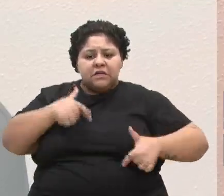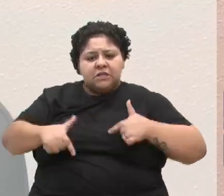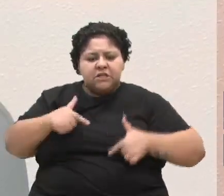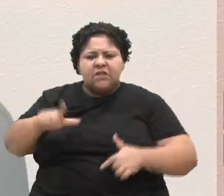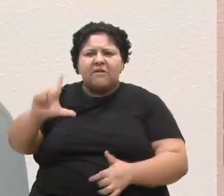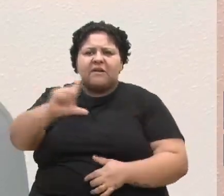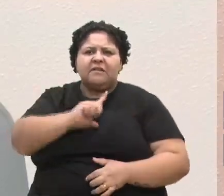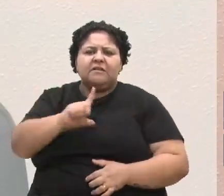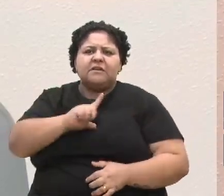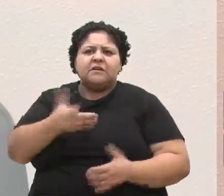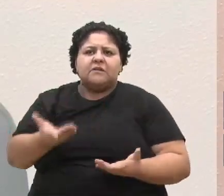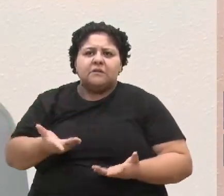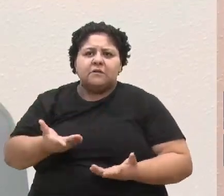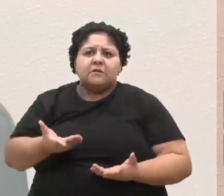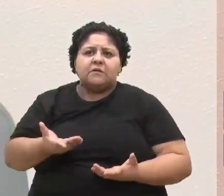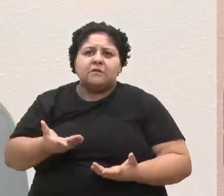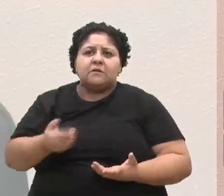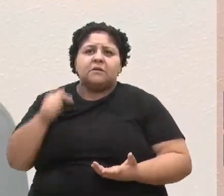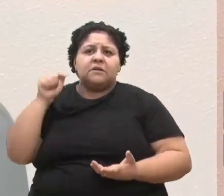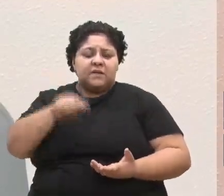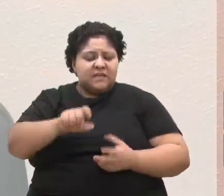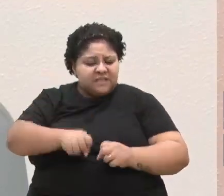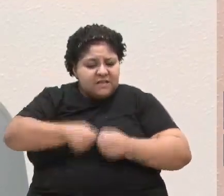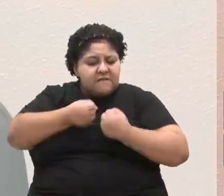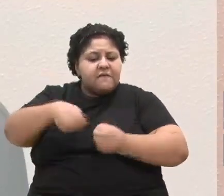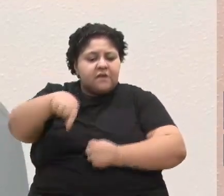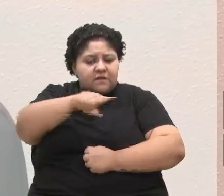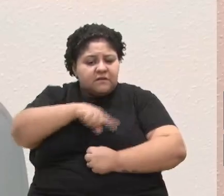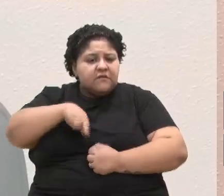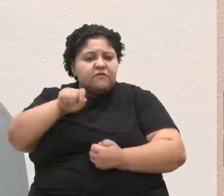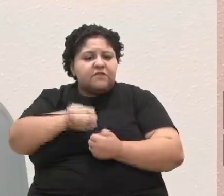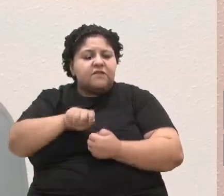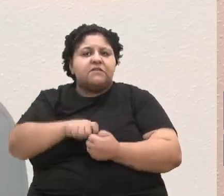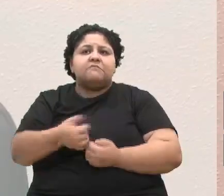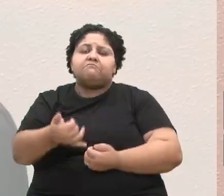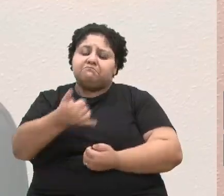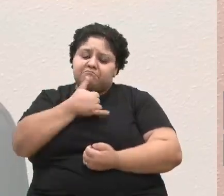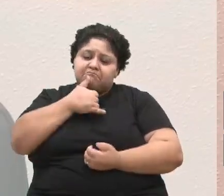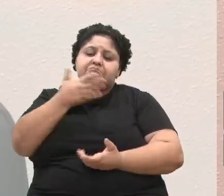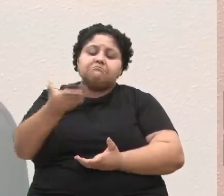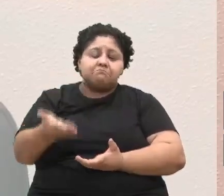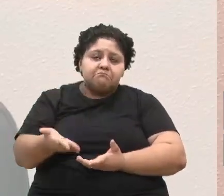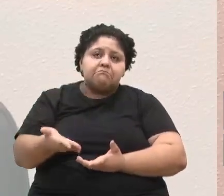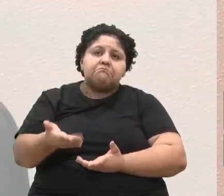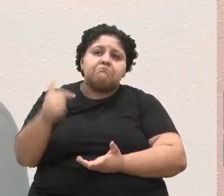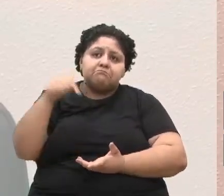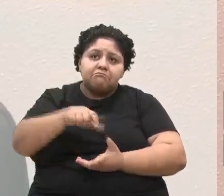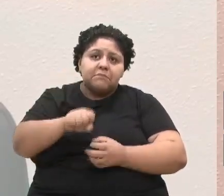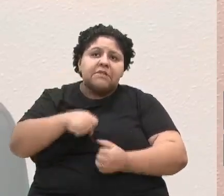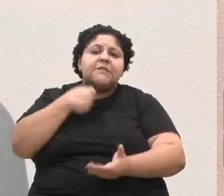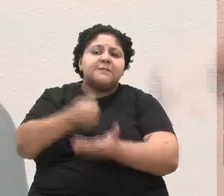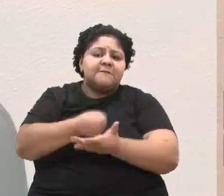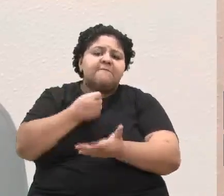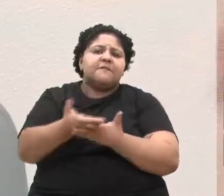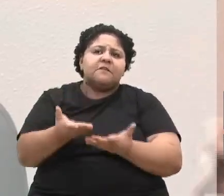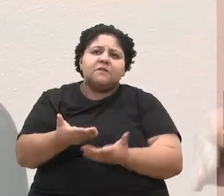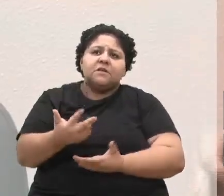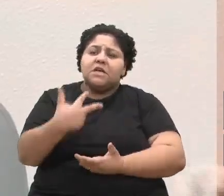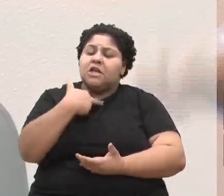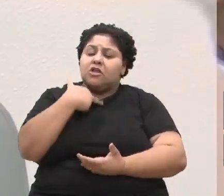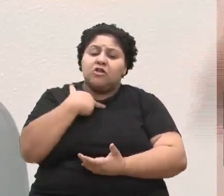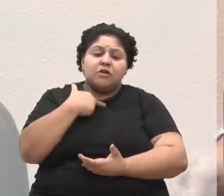ter? Então é essa a defesa que vocês fazem, infelizmente. Essa defesa. E eu não